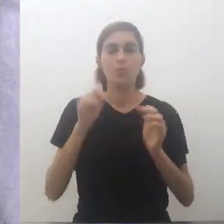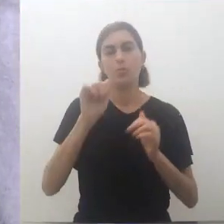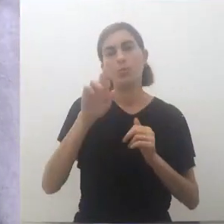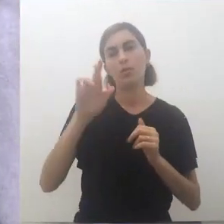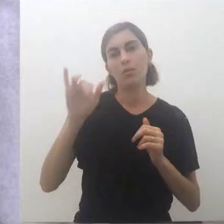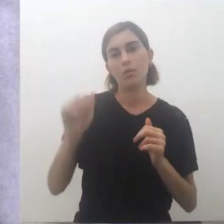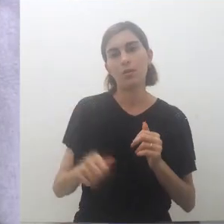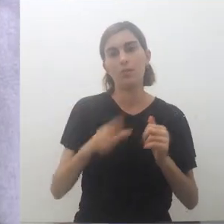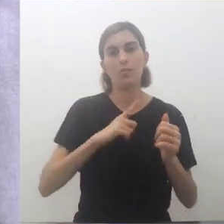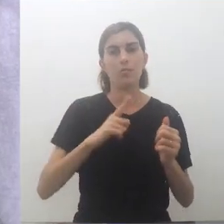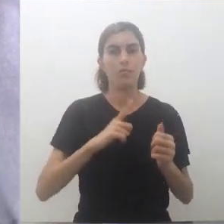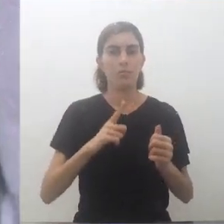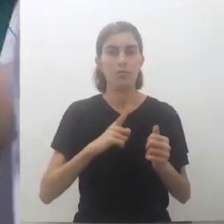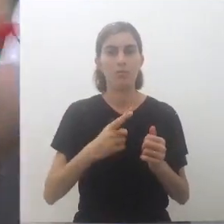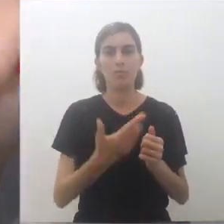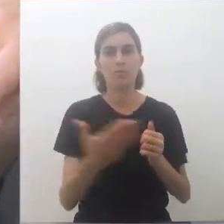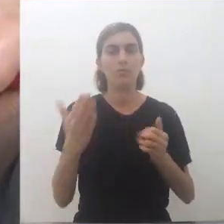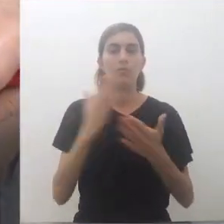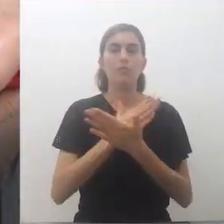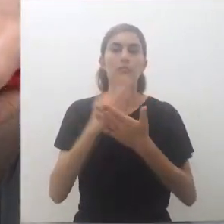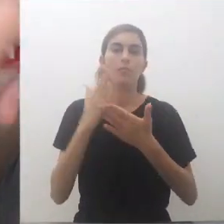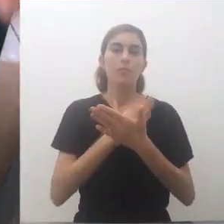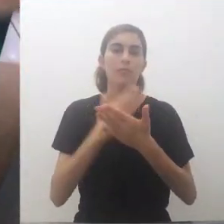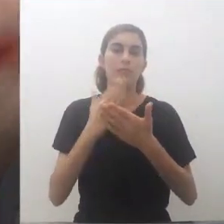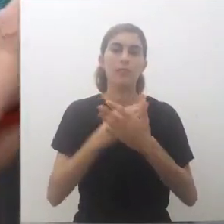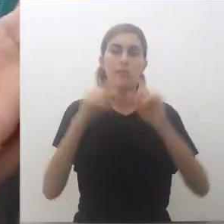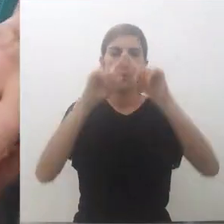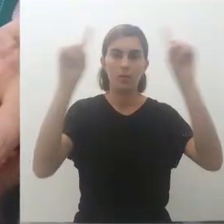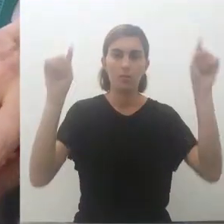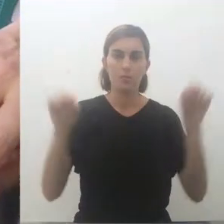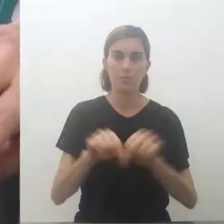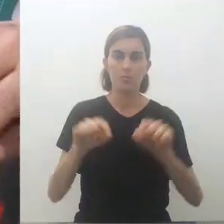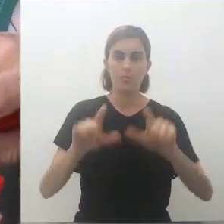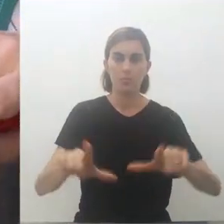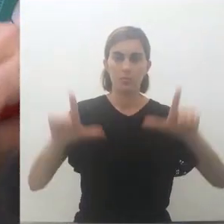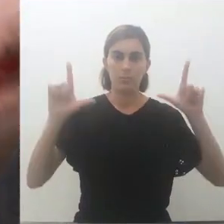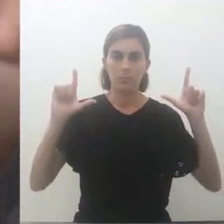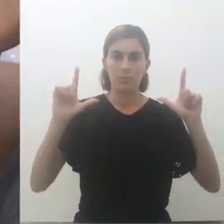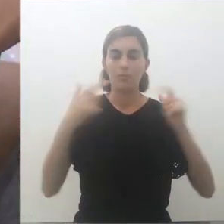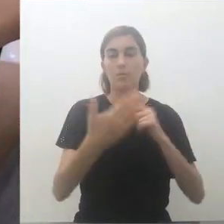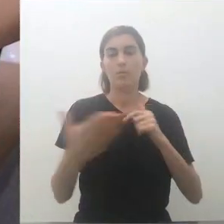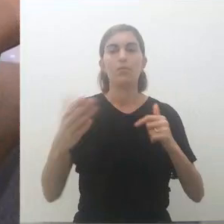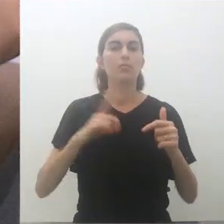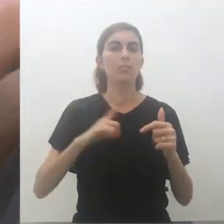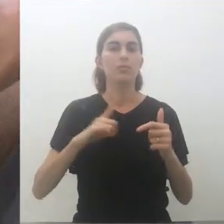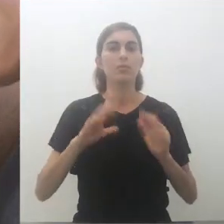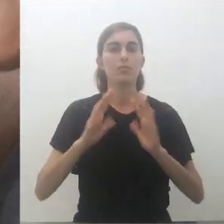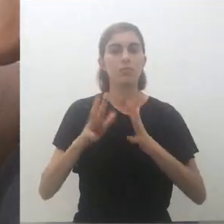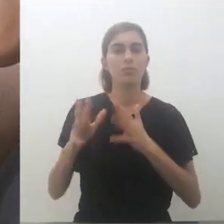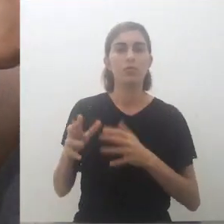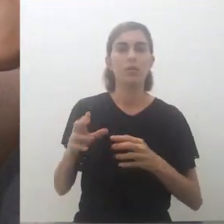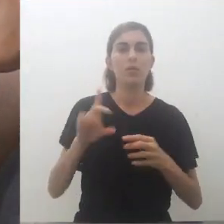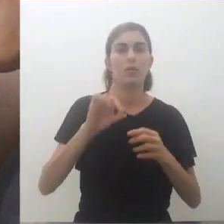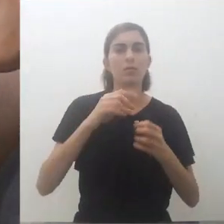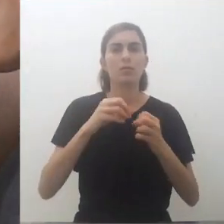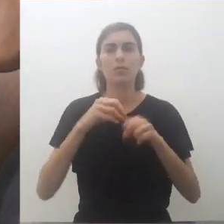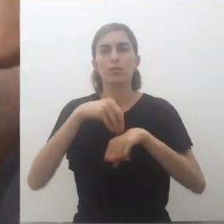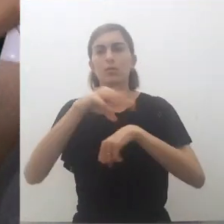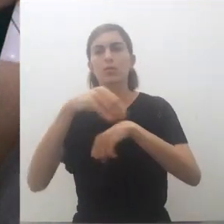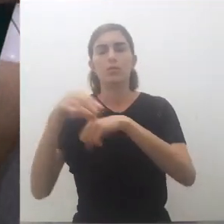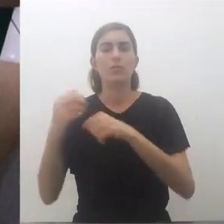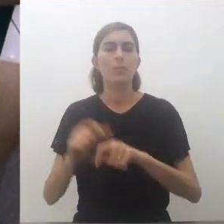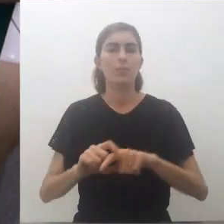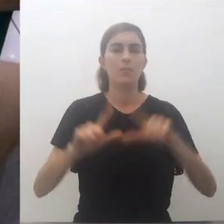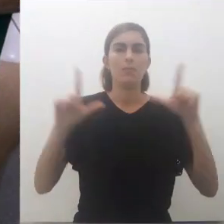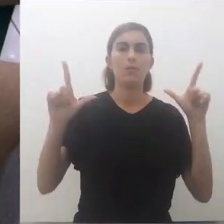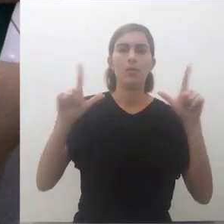aqui algum enquadramento específico. Aqui nós temos já uma distribuição maior dos